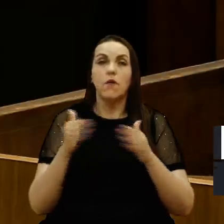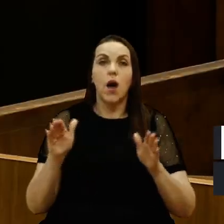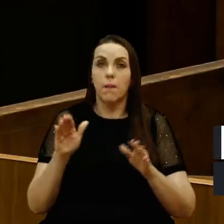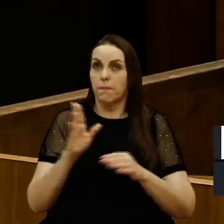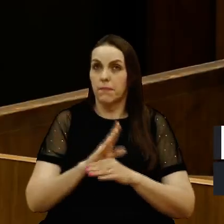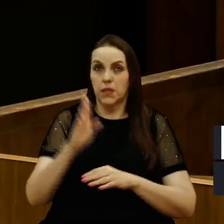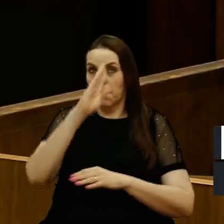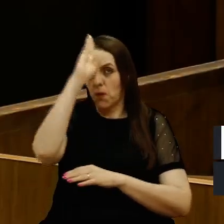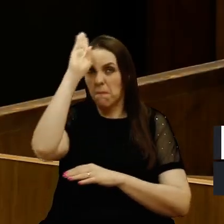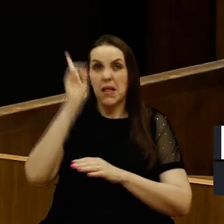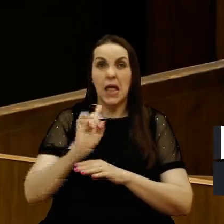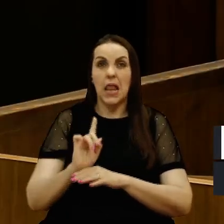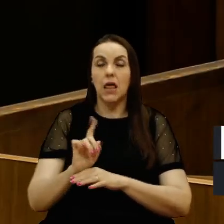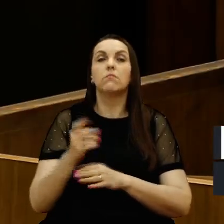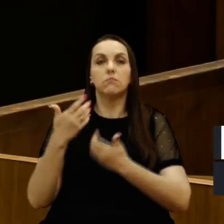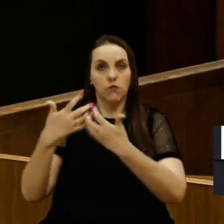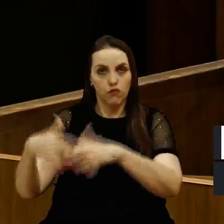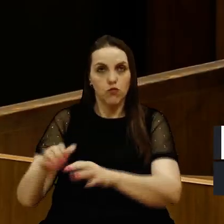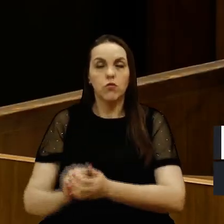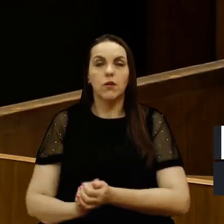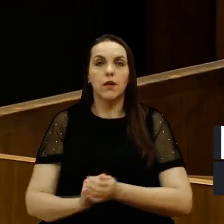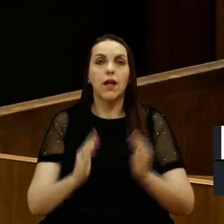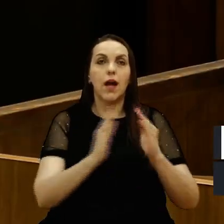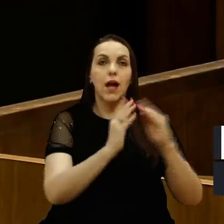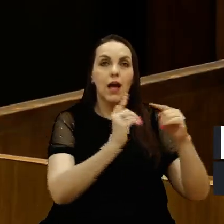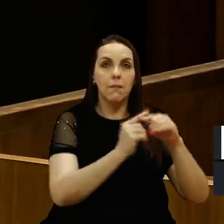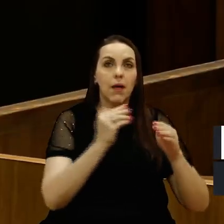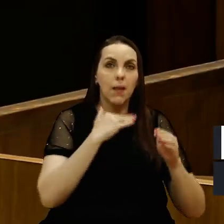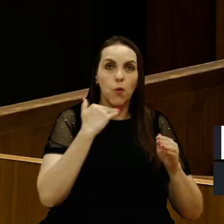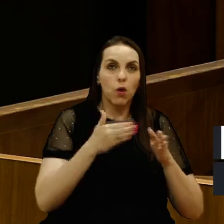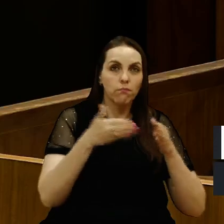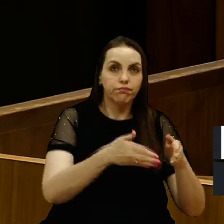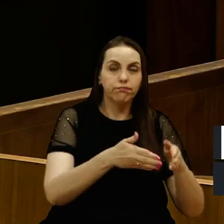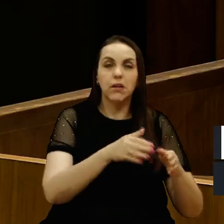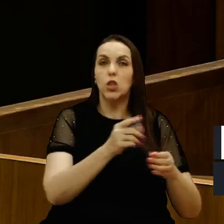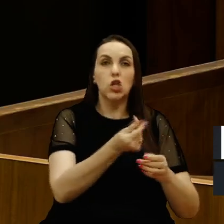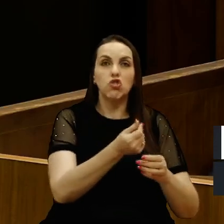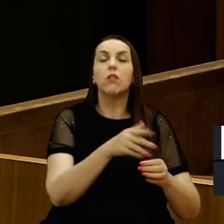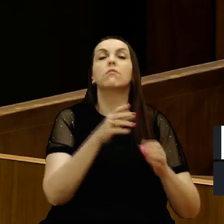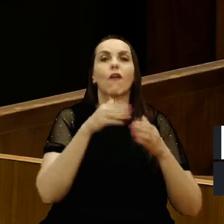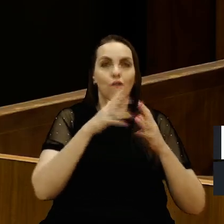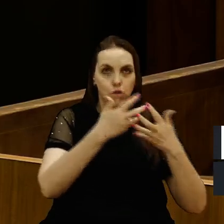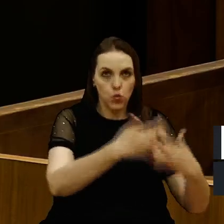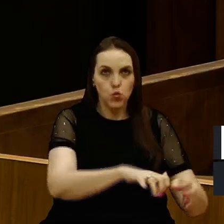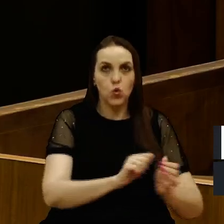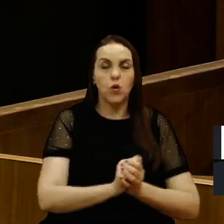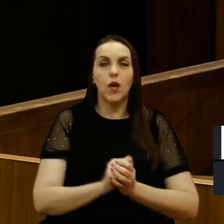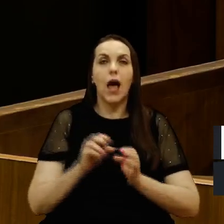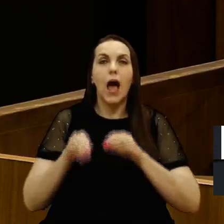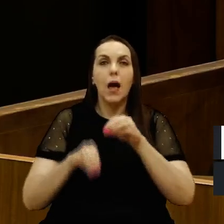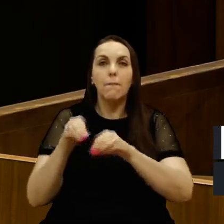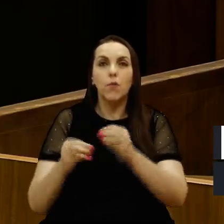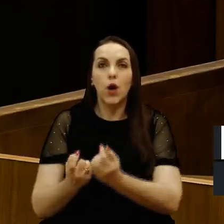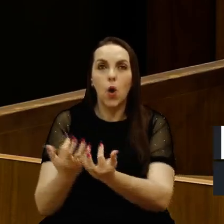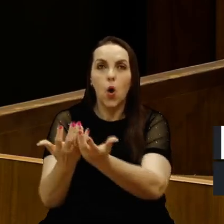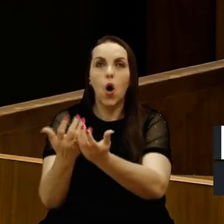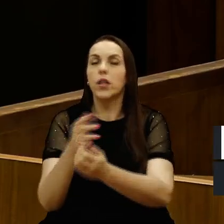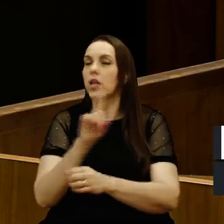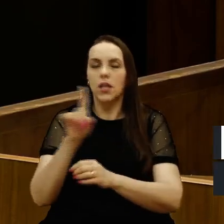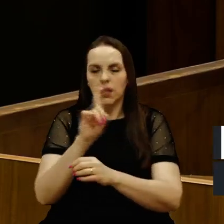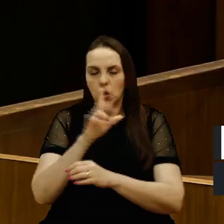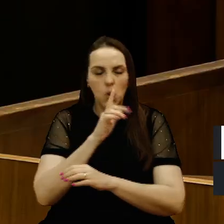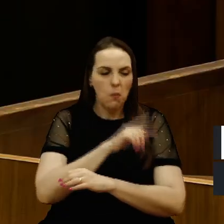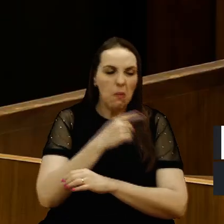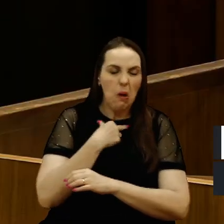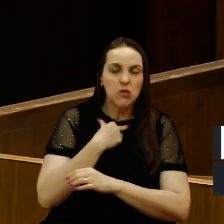está funcionando. A capela mortuária do Vila IP não tem dinheiro, está funcionando. Porque as hortas não dá, estão funcionando